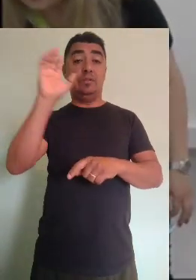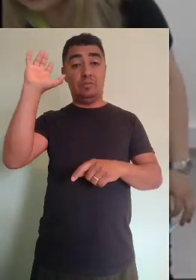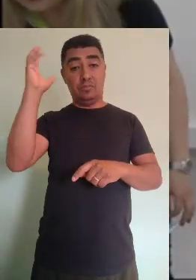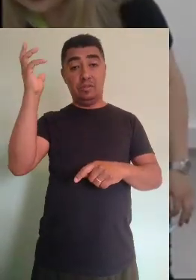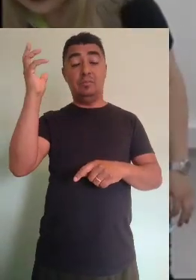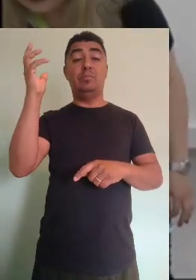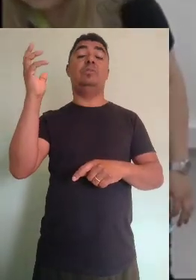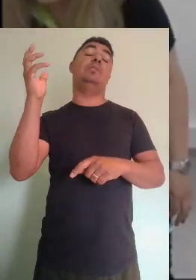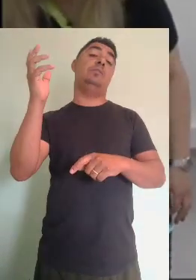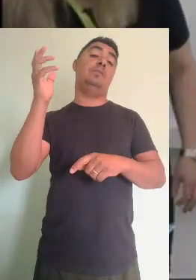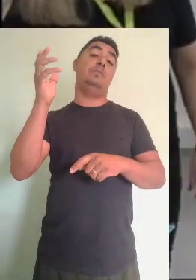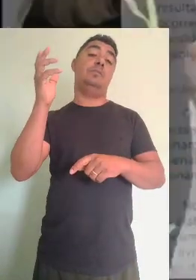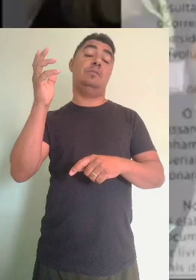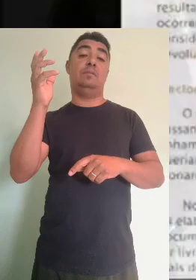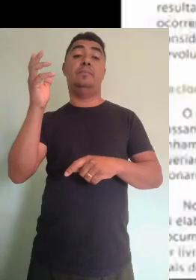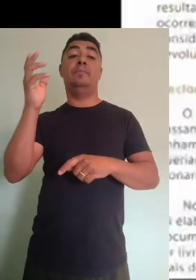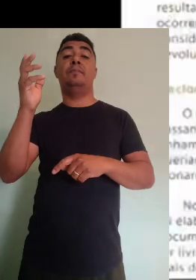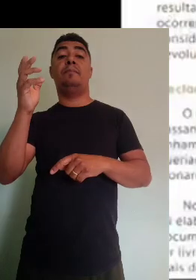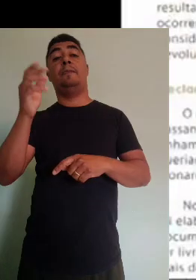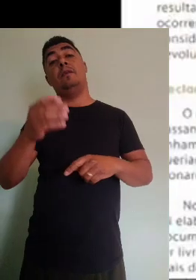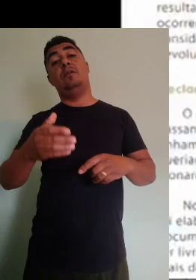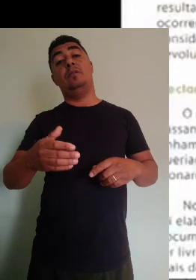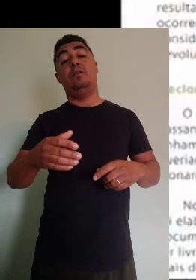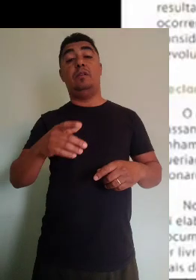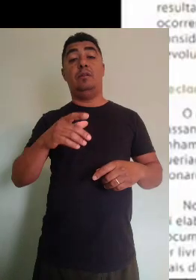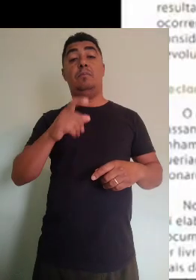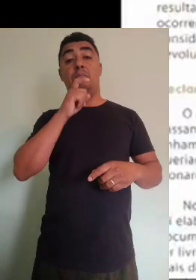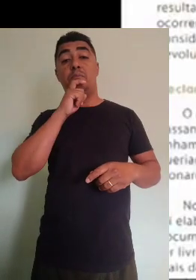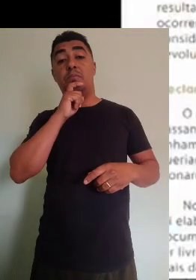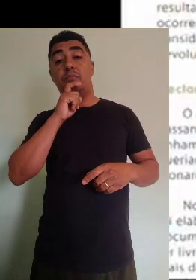Continuando, na próxima página, das mudanças climáticas,